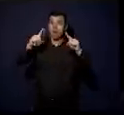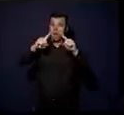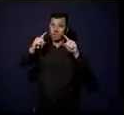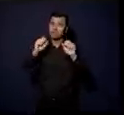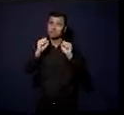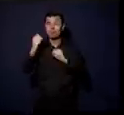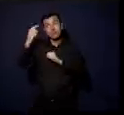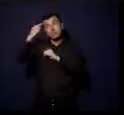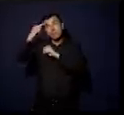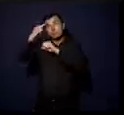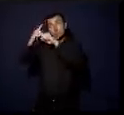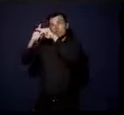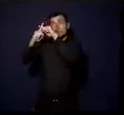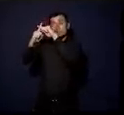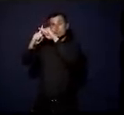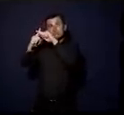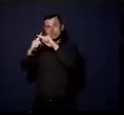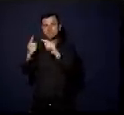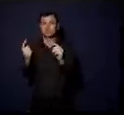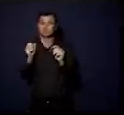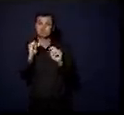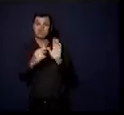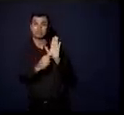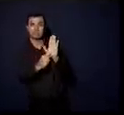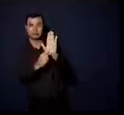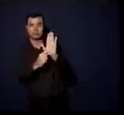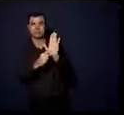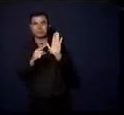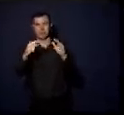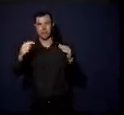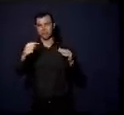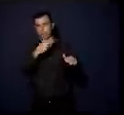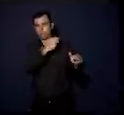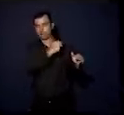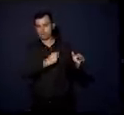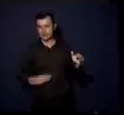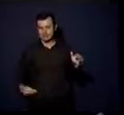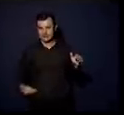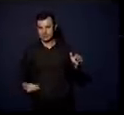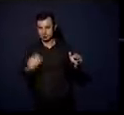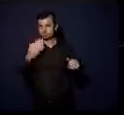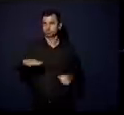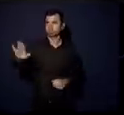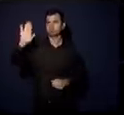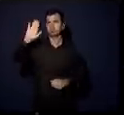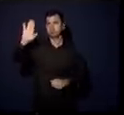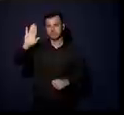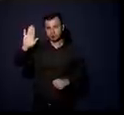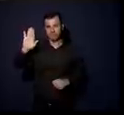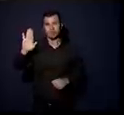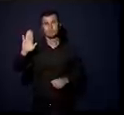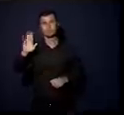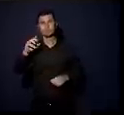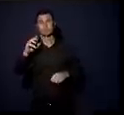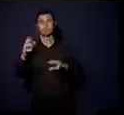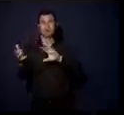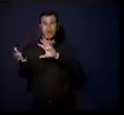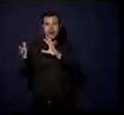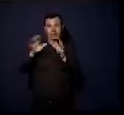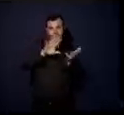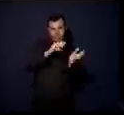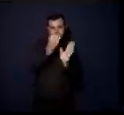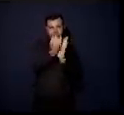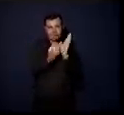com agenda que se a gente apresentar o fiscal como Ministro vem prometendo e a gente avançar uma reforma tributária Eu acho assim a gente